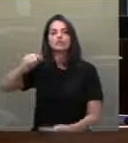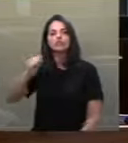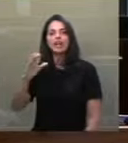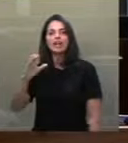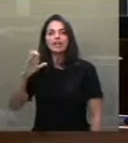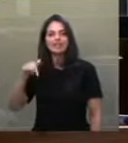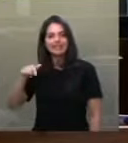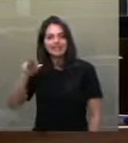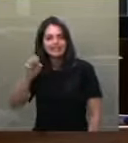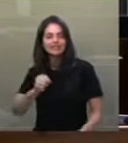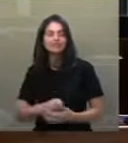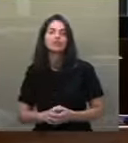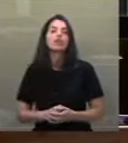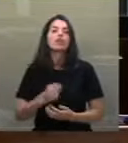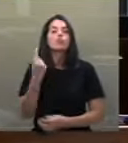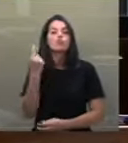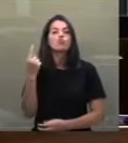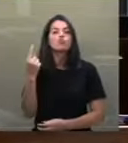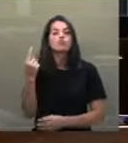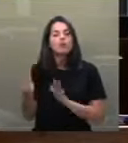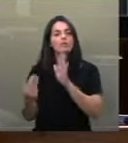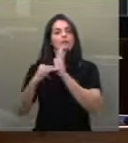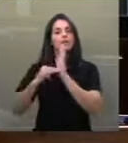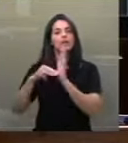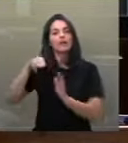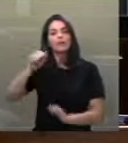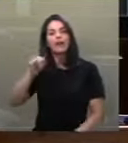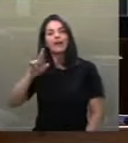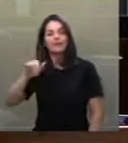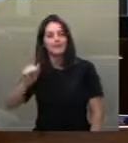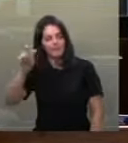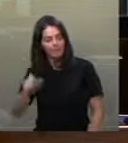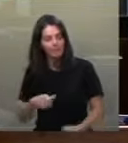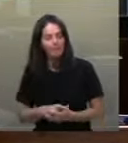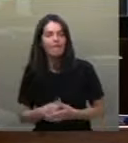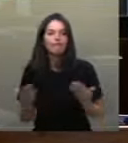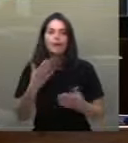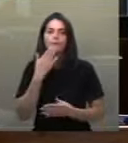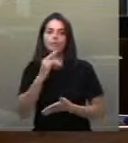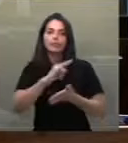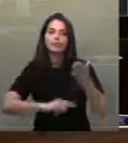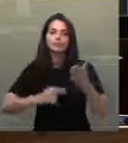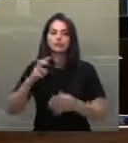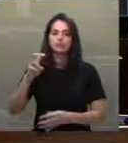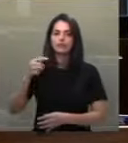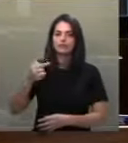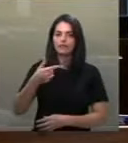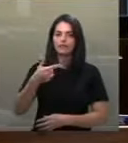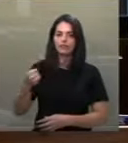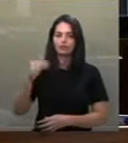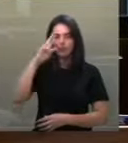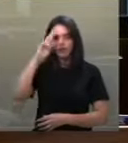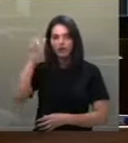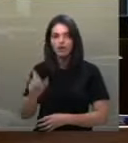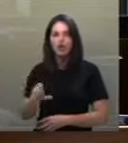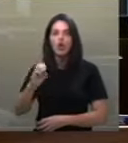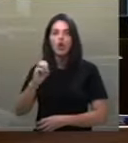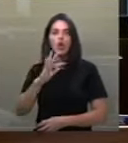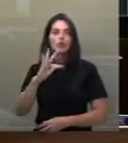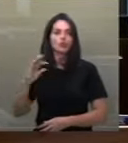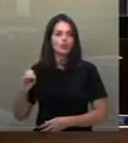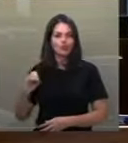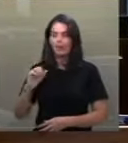uma de autoria da senadora Maria Elisa. Mediante solicitação requerimento 5721, de autoria do senador Otto